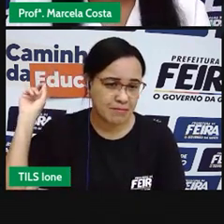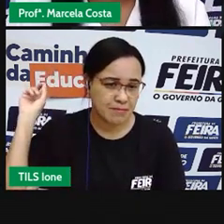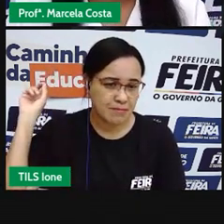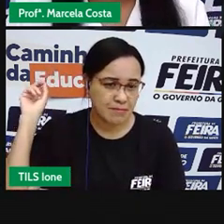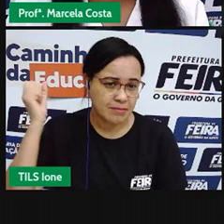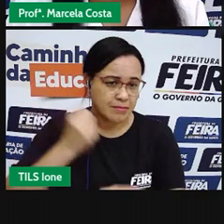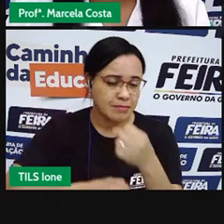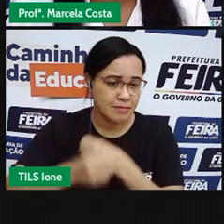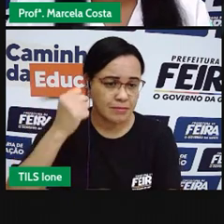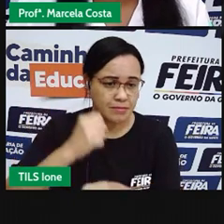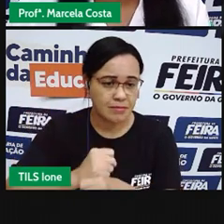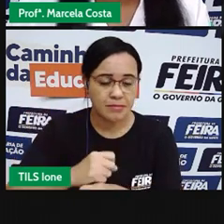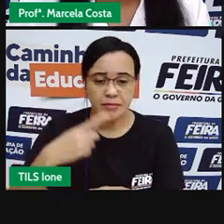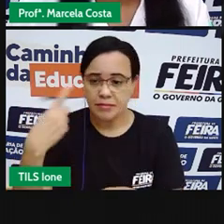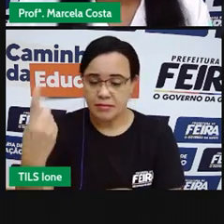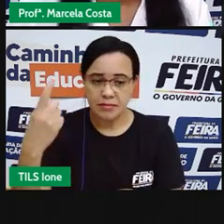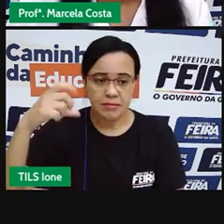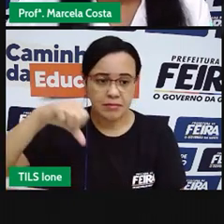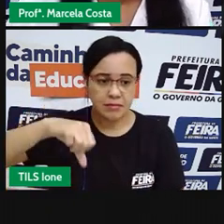1992.